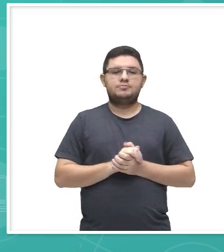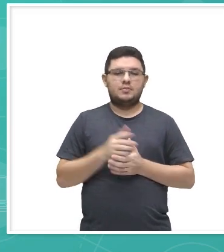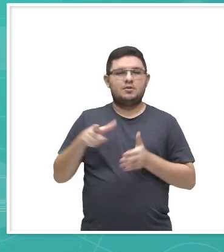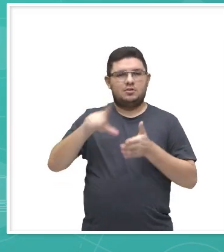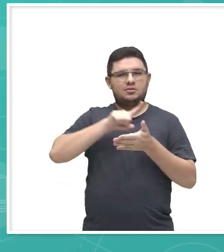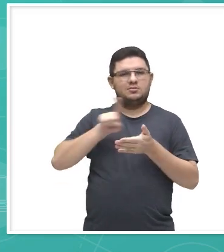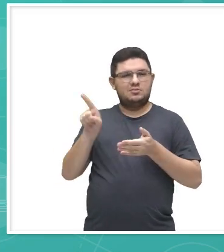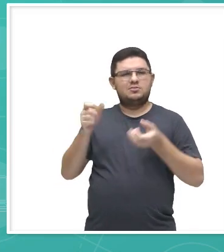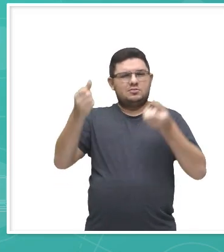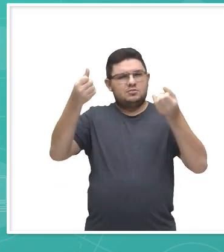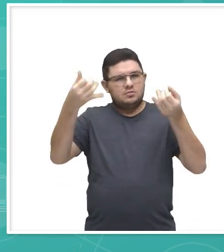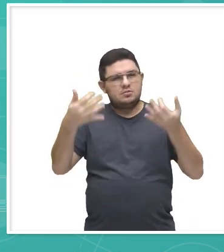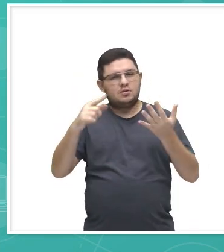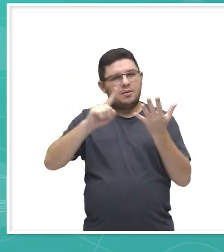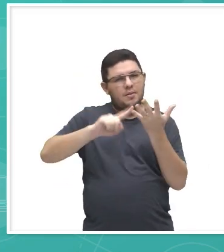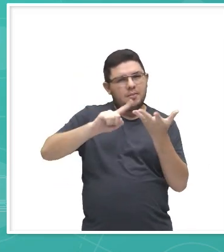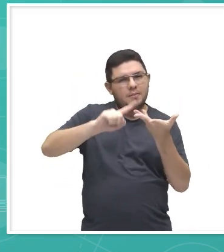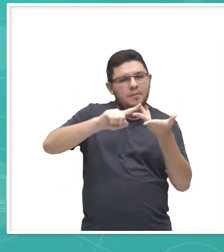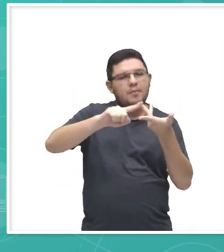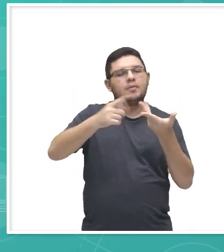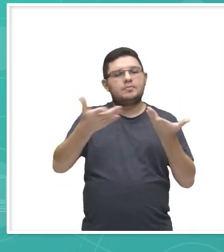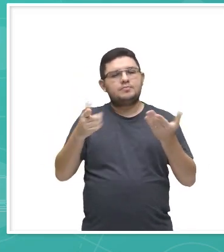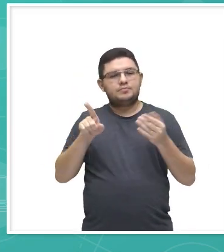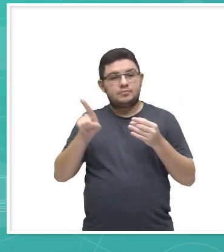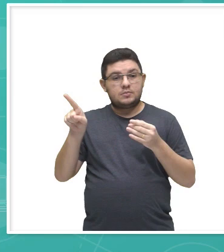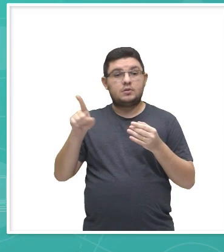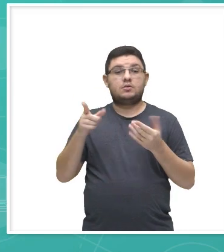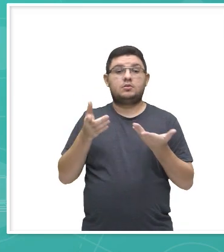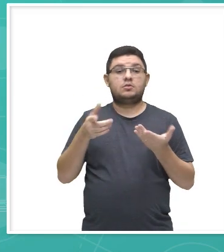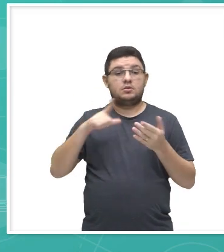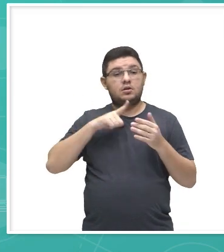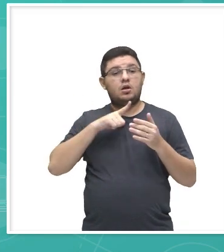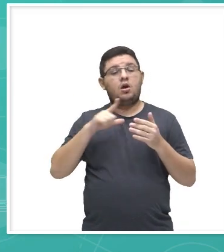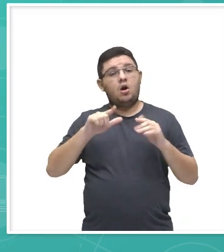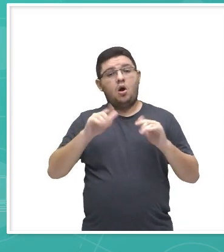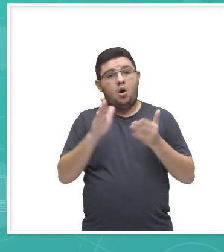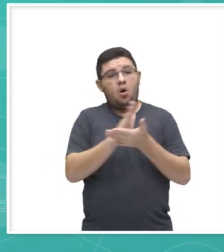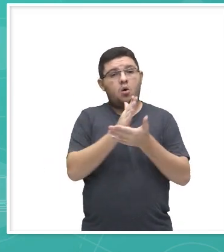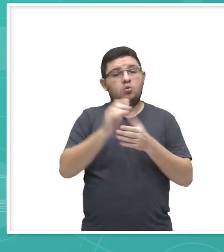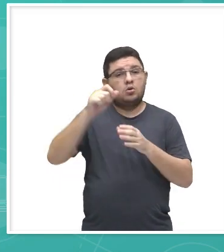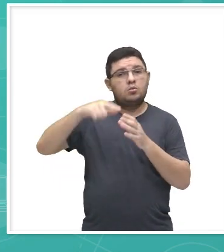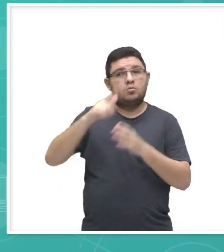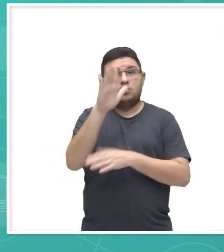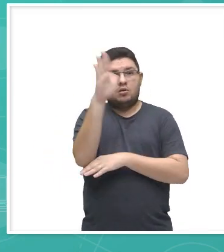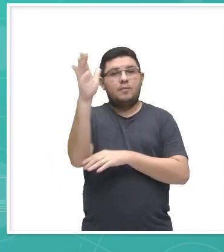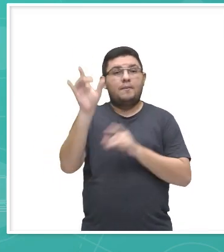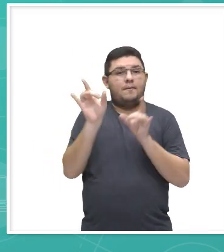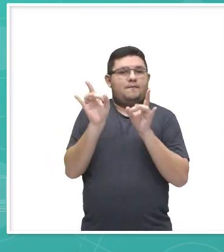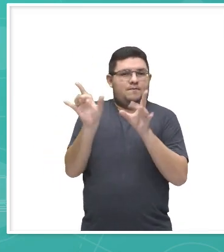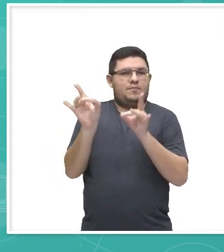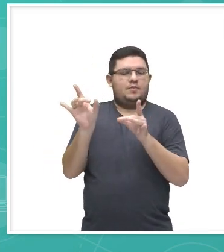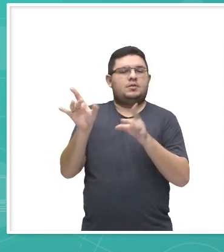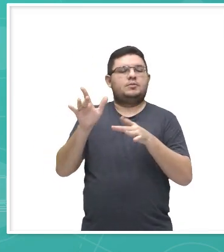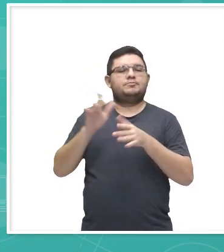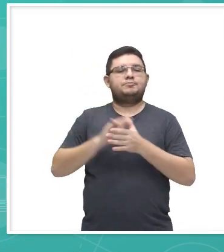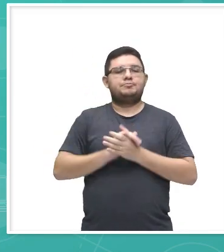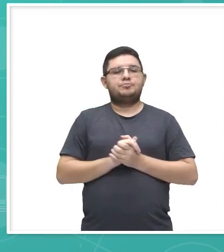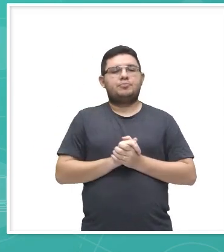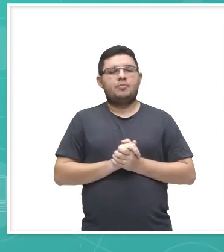à questão da monocultura, né? Então, a gente tem aí a atividade da agricultura de exportação, tá? Então, ele